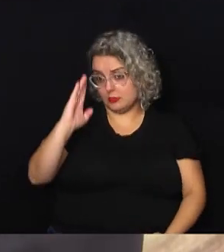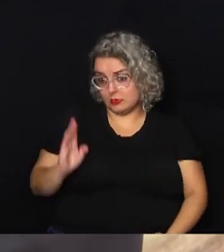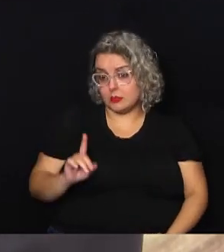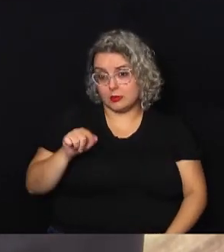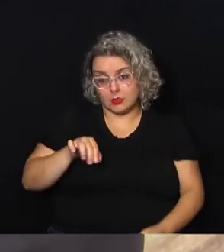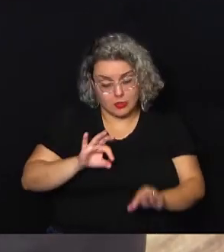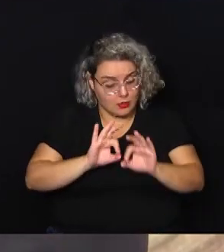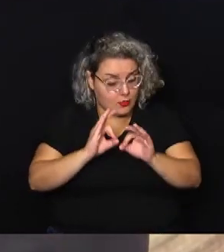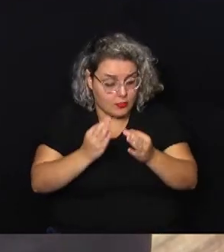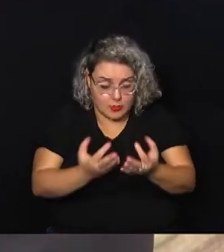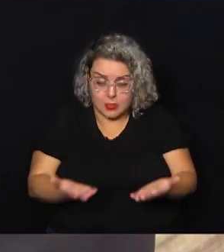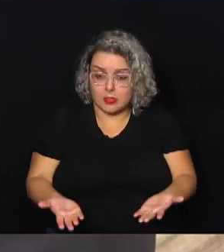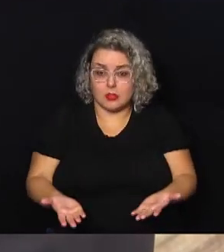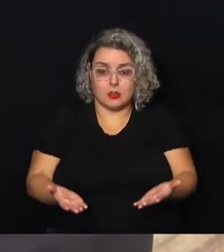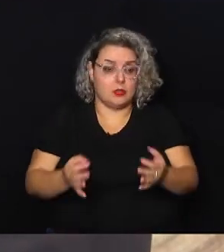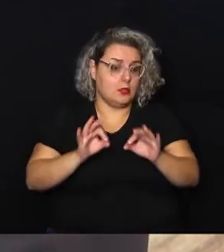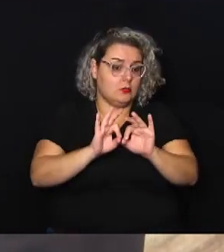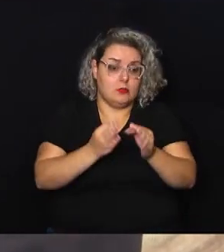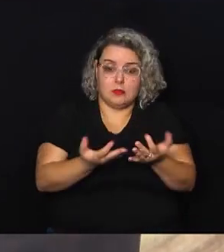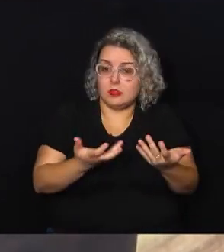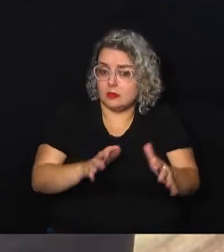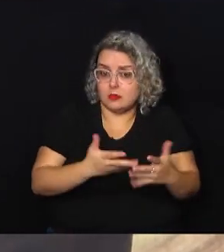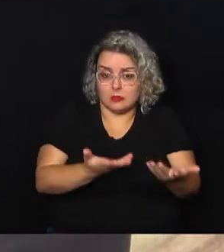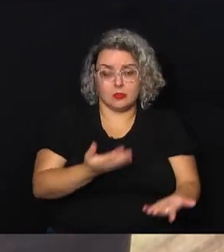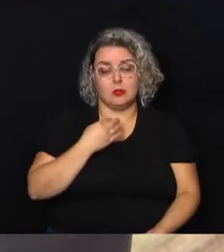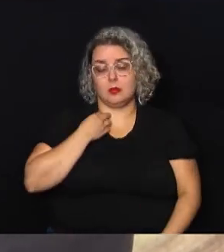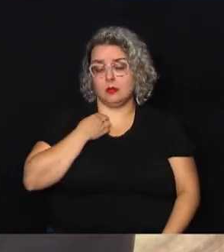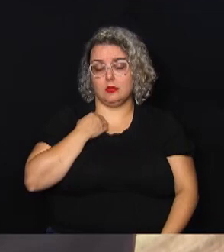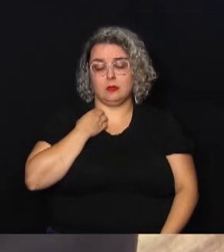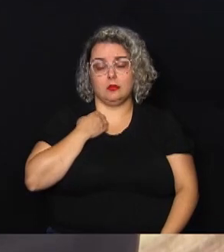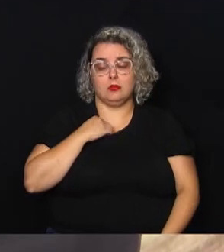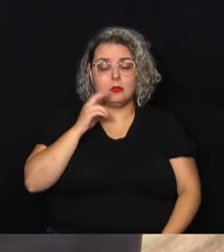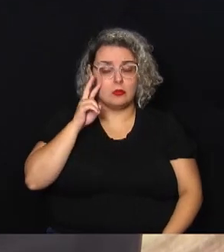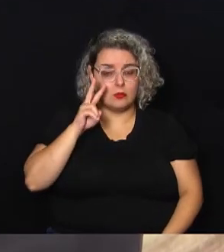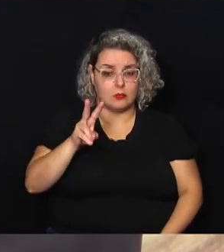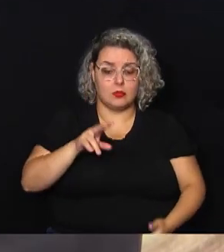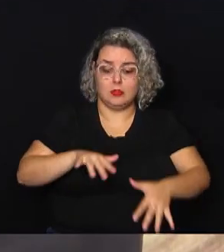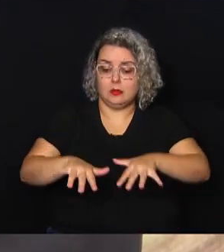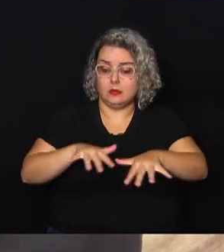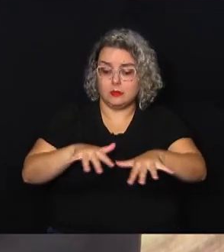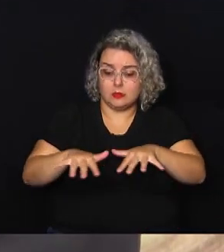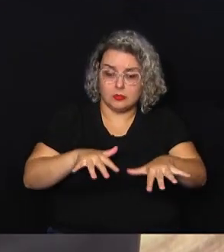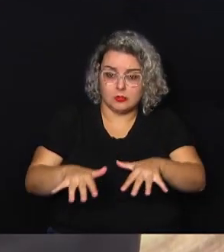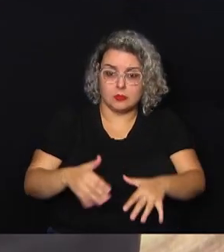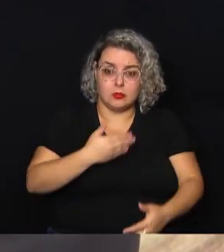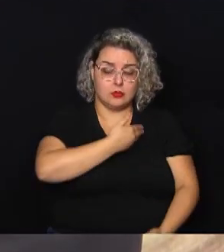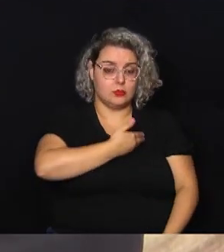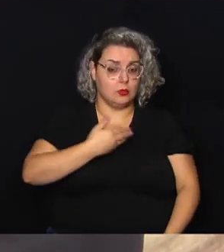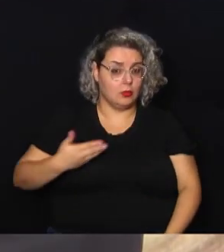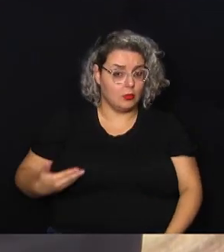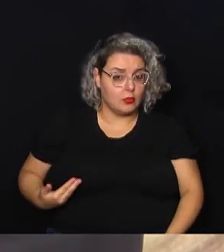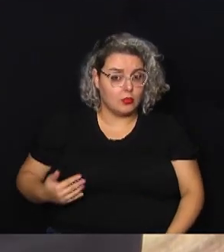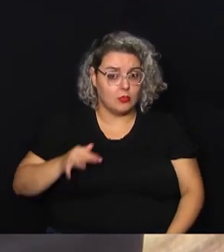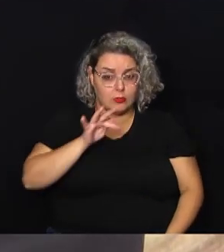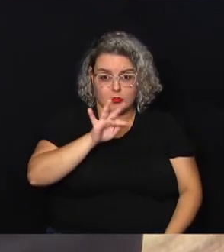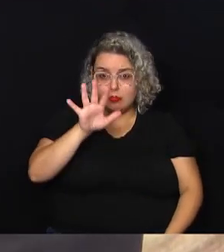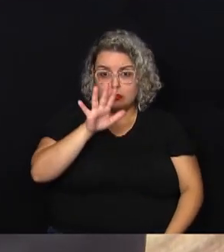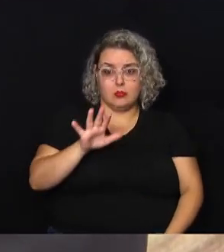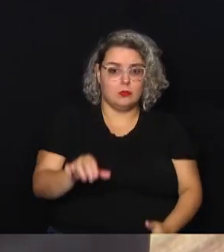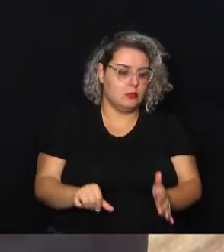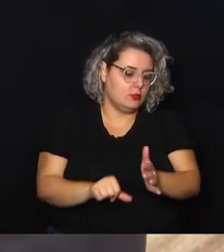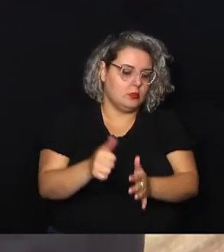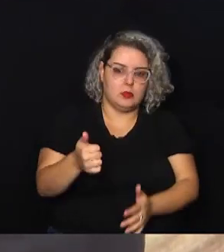e as famílias não querem isso e como nós vimos esse movimento do Governo Federal de cara já